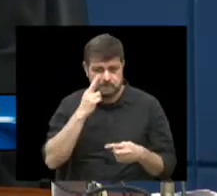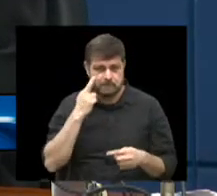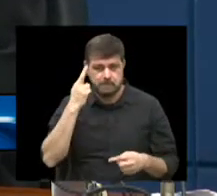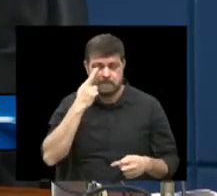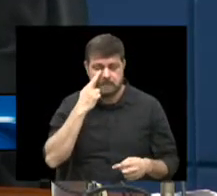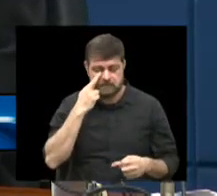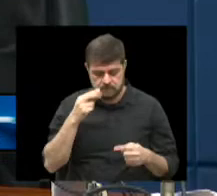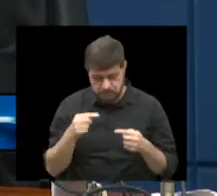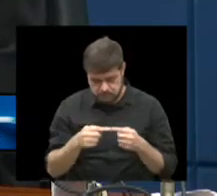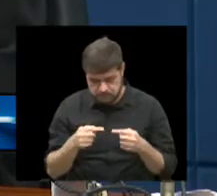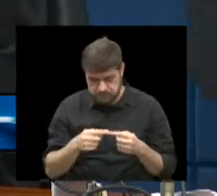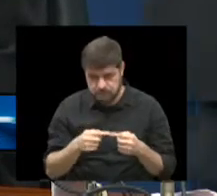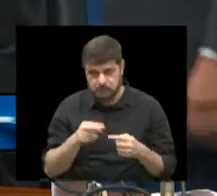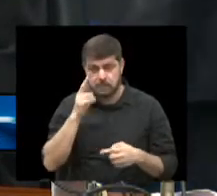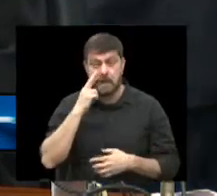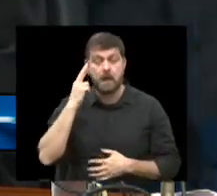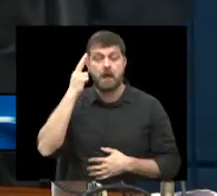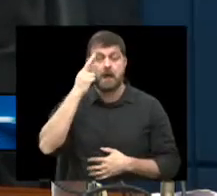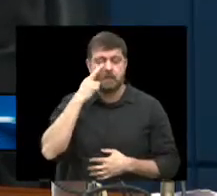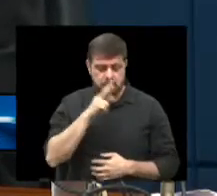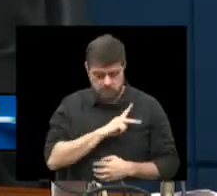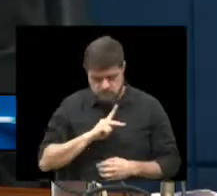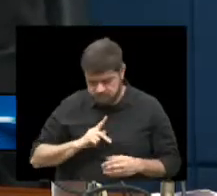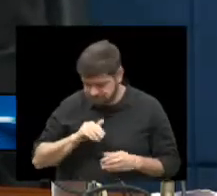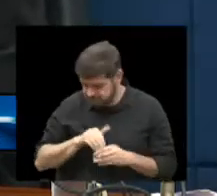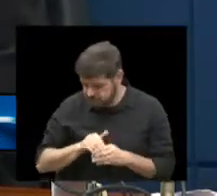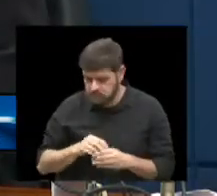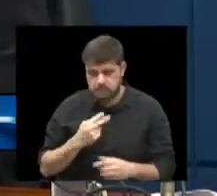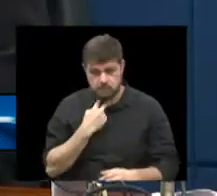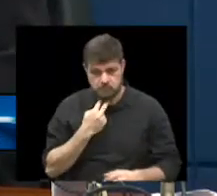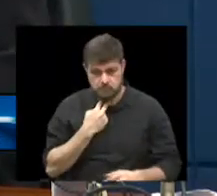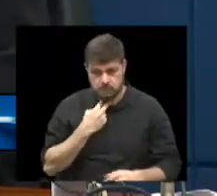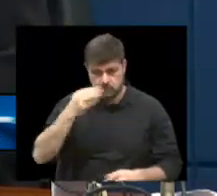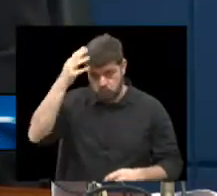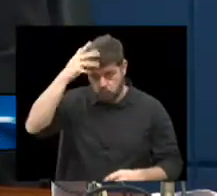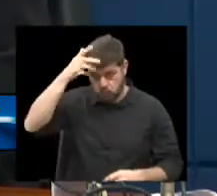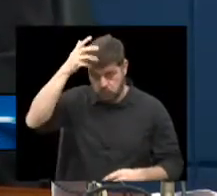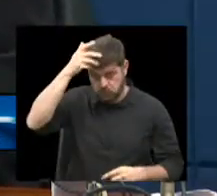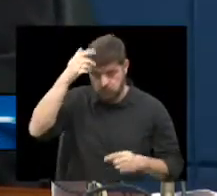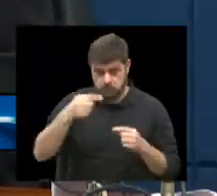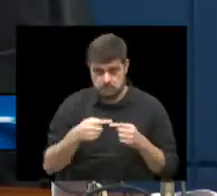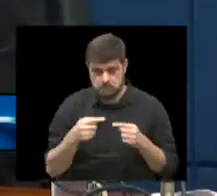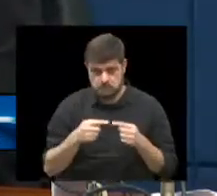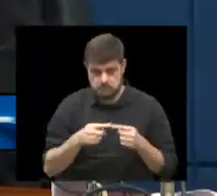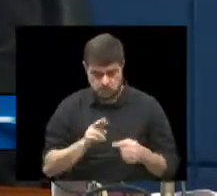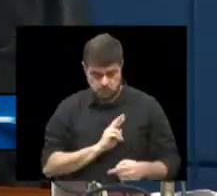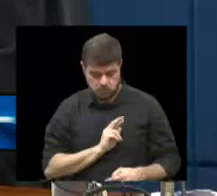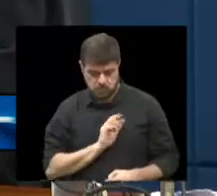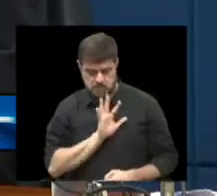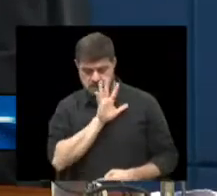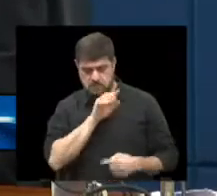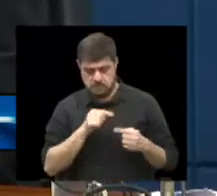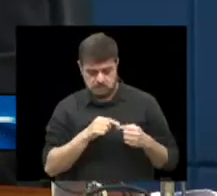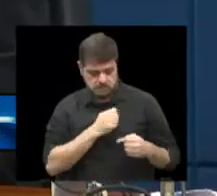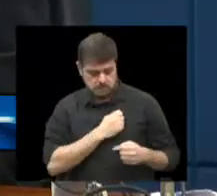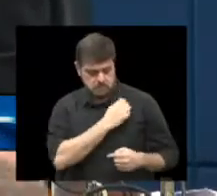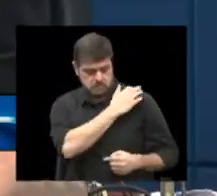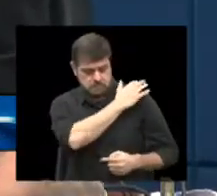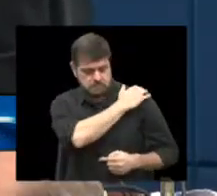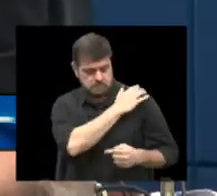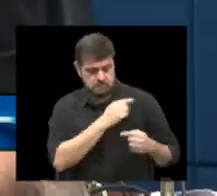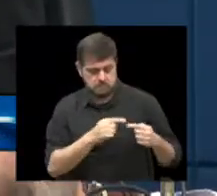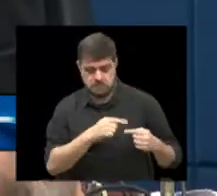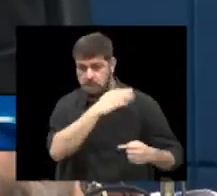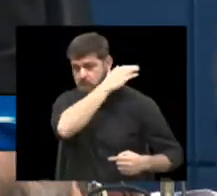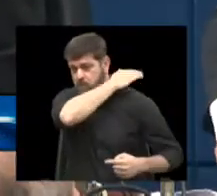Zimbaldi, sim. Rafa Zimbaldi preside a sessão, não vota. Rodrigo da Farmadic, sim. Rubens Gás, sim. Tenente Santini, sim. Tico